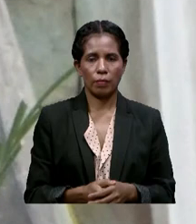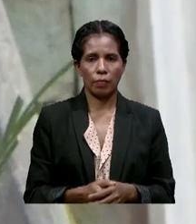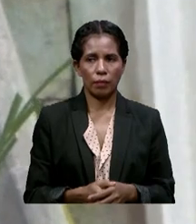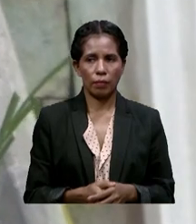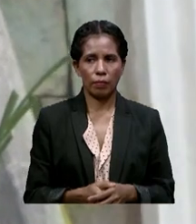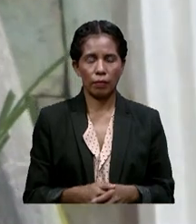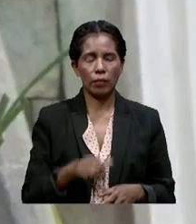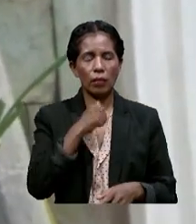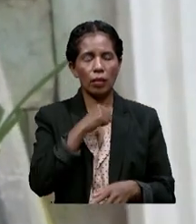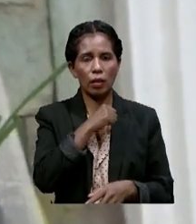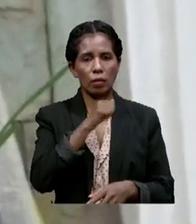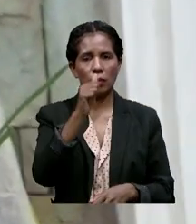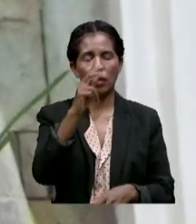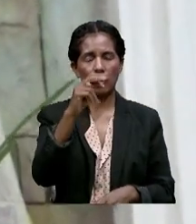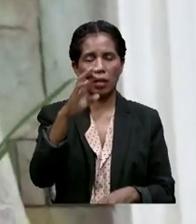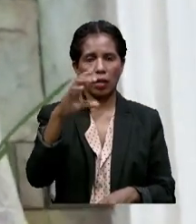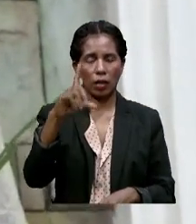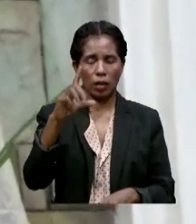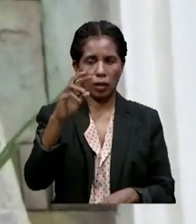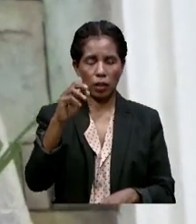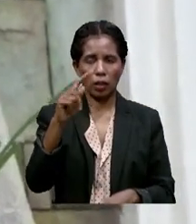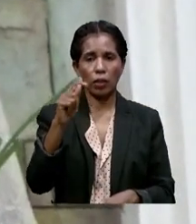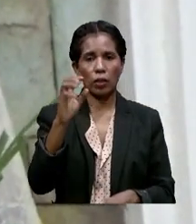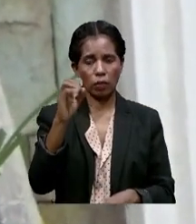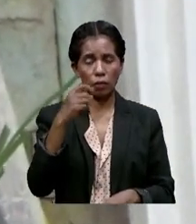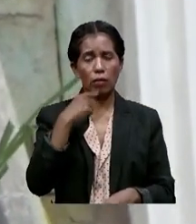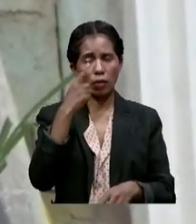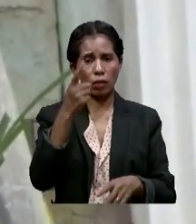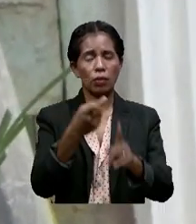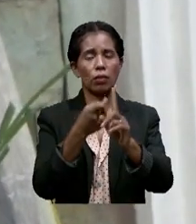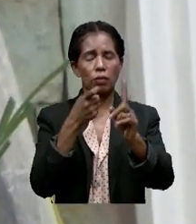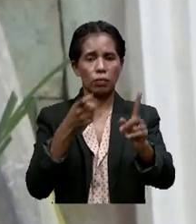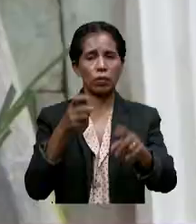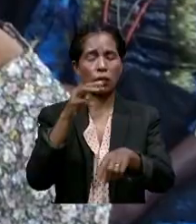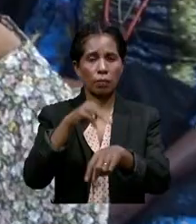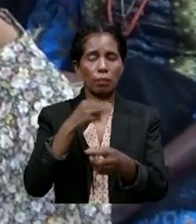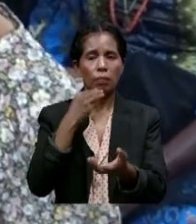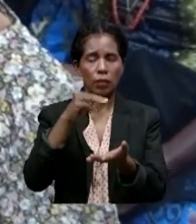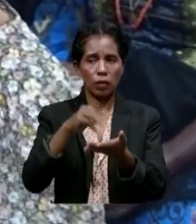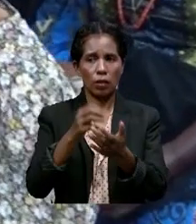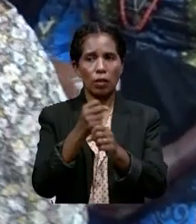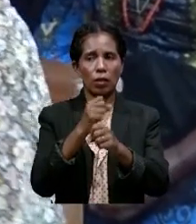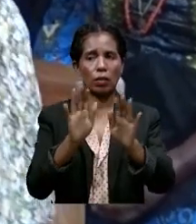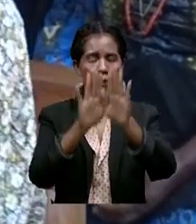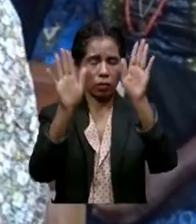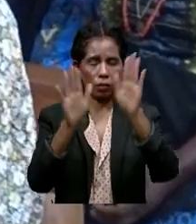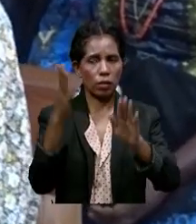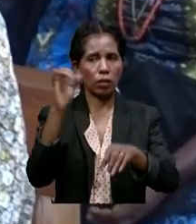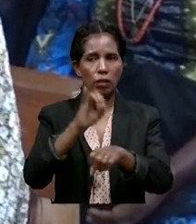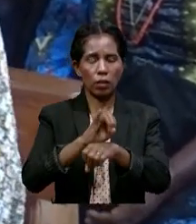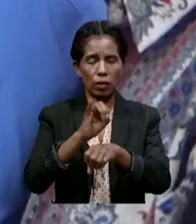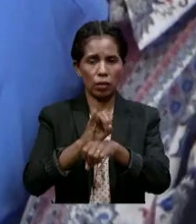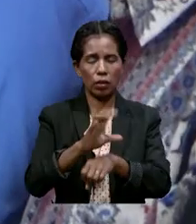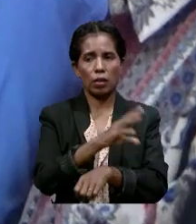Amo celebrante Anacleto Cuter Espíritas de B, Atole Hiracne, Lihusi Neumilia, bem represente Missa Domingo Ressurreição, Igreja